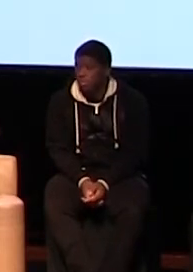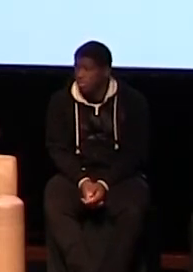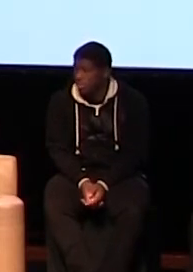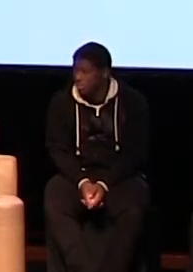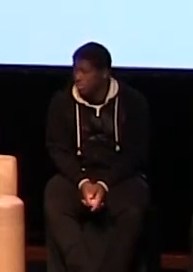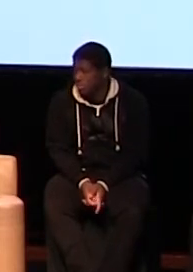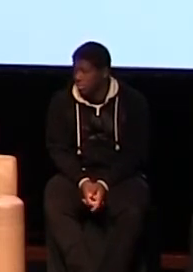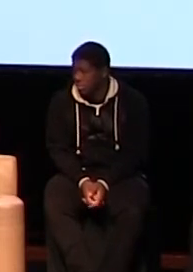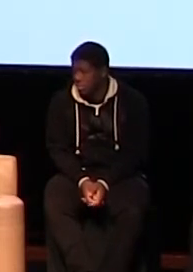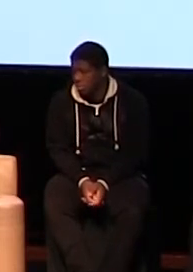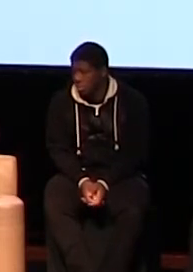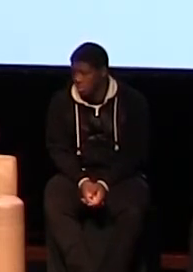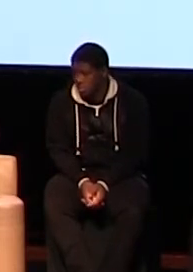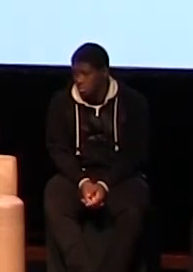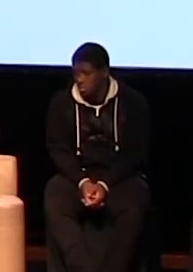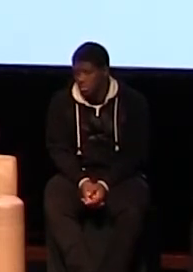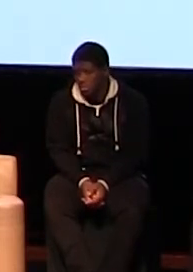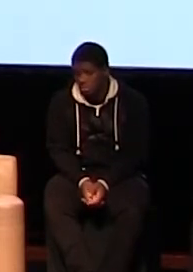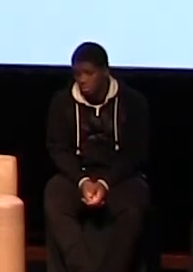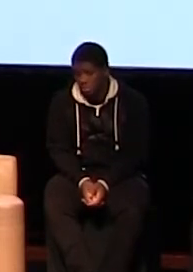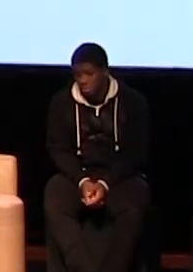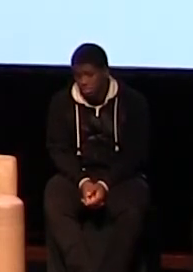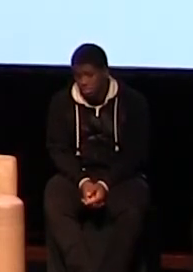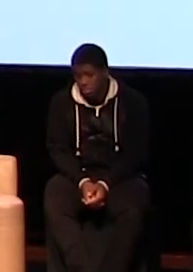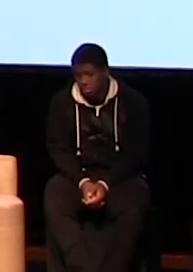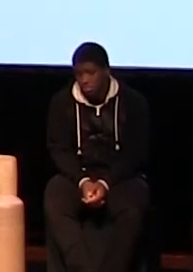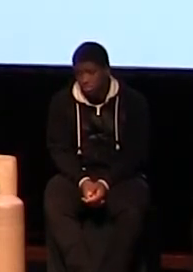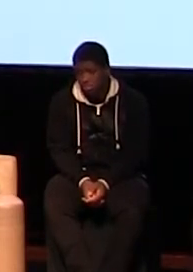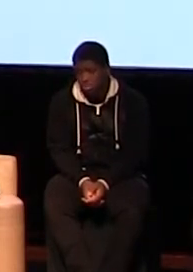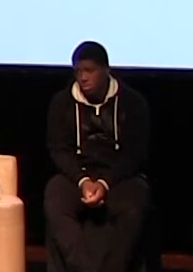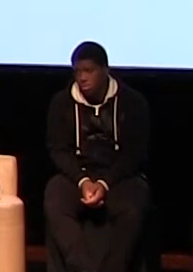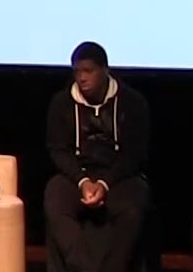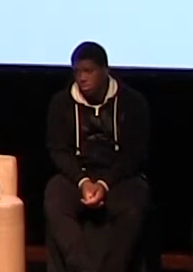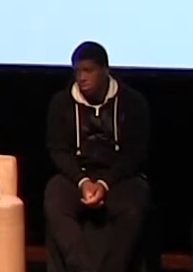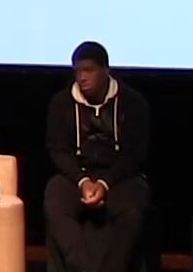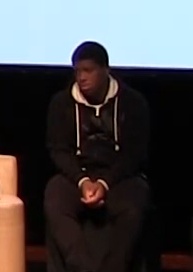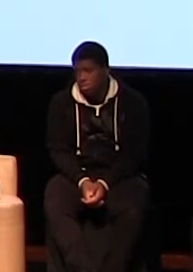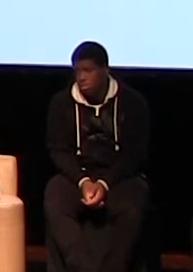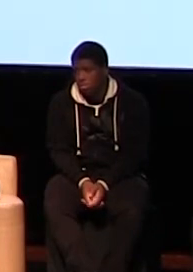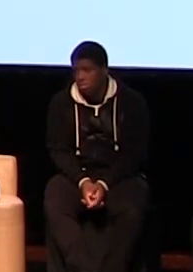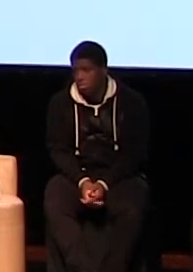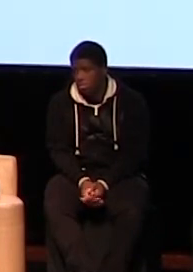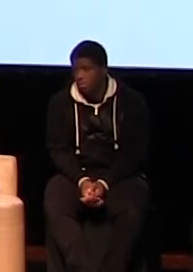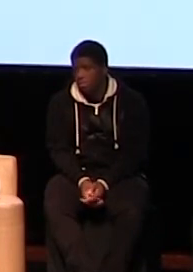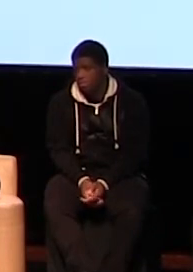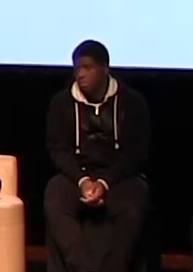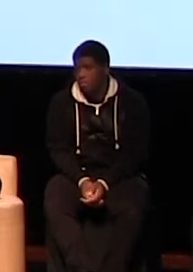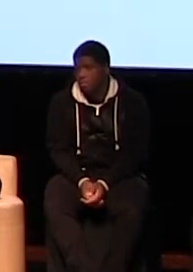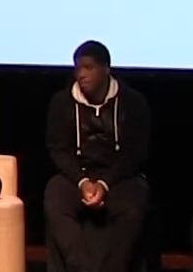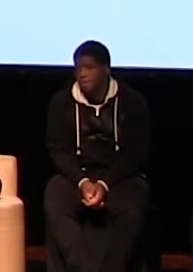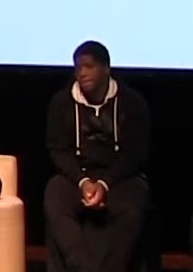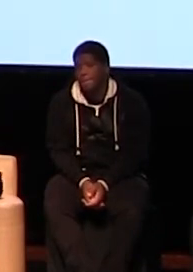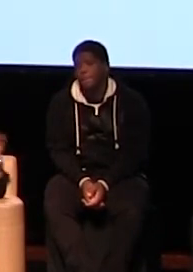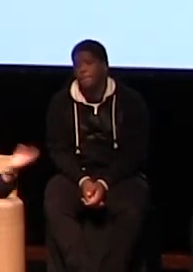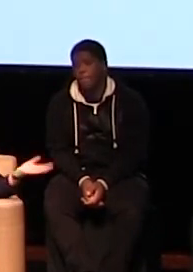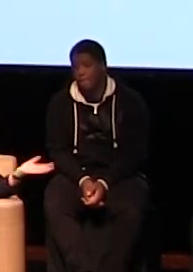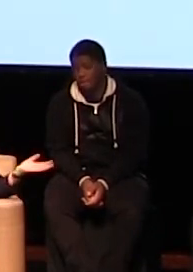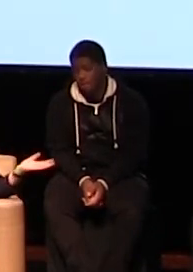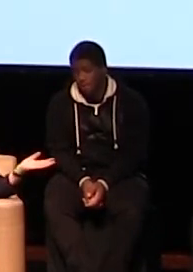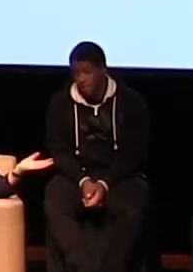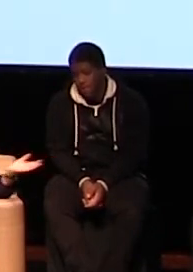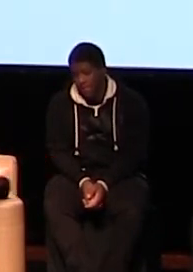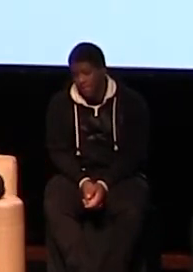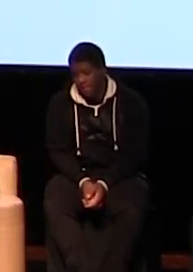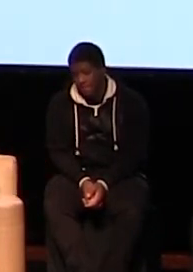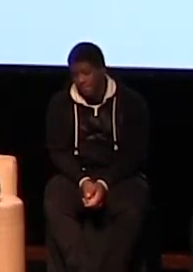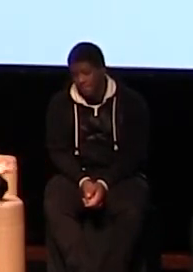pelo reconhecimento do mérito, né? Aí eu fiquei pensando, não preciso nem responder essa pergunta, porque eu acho que hoje,